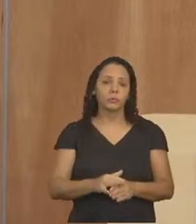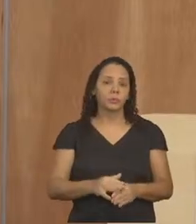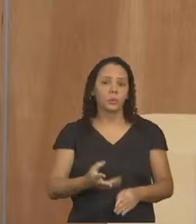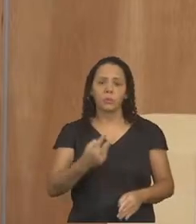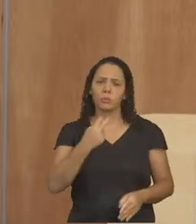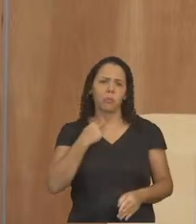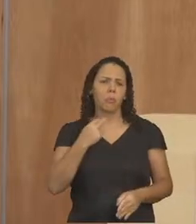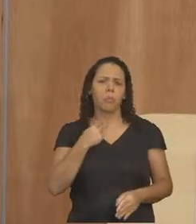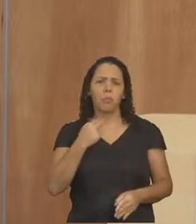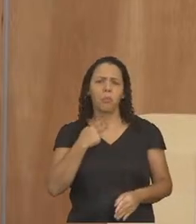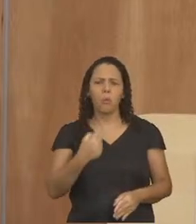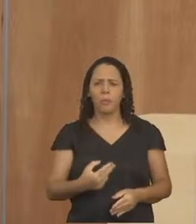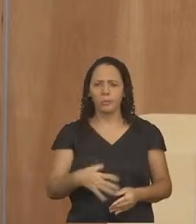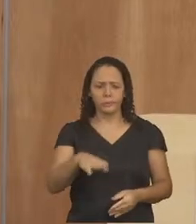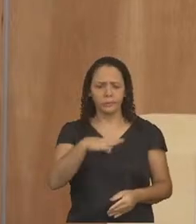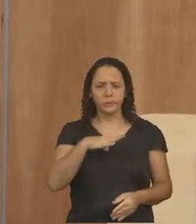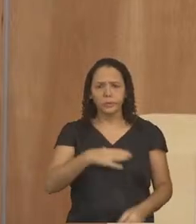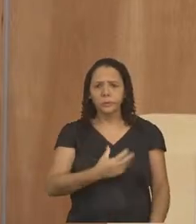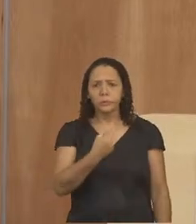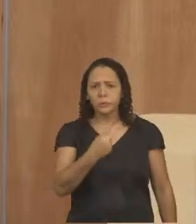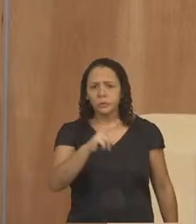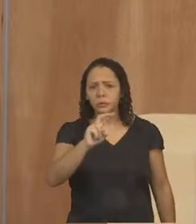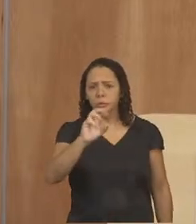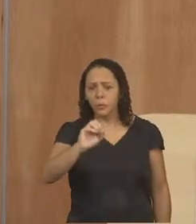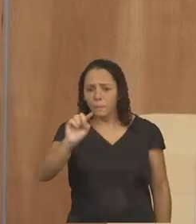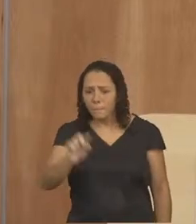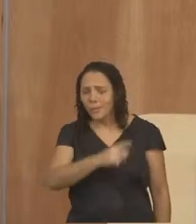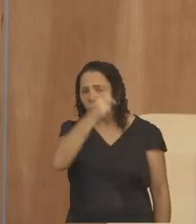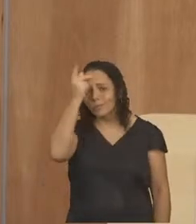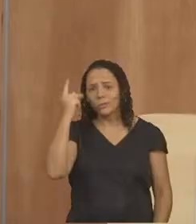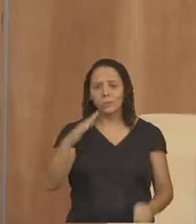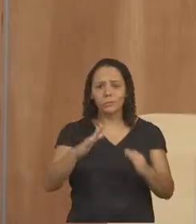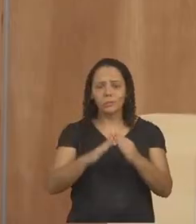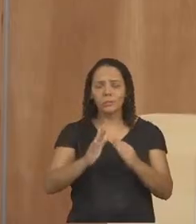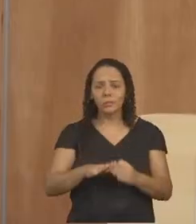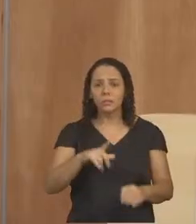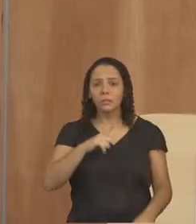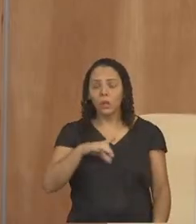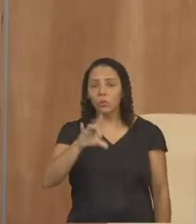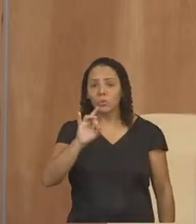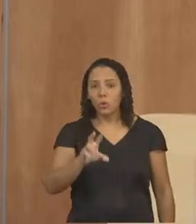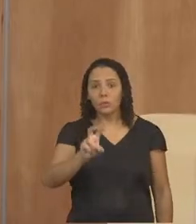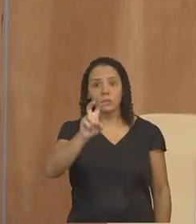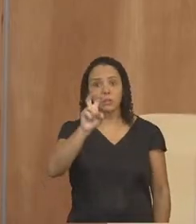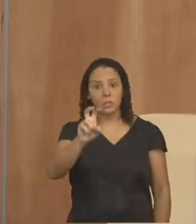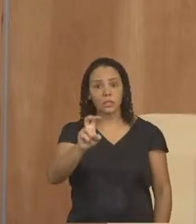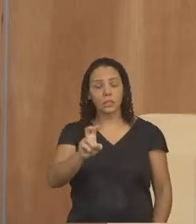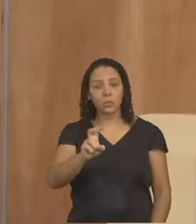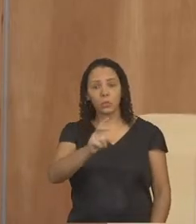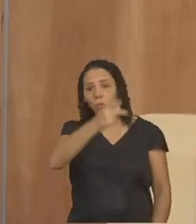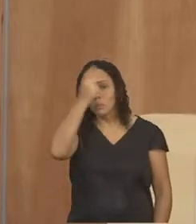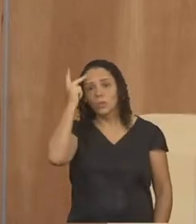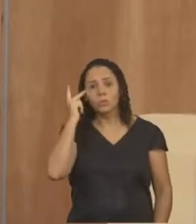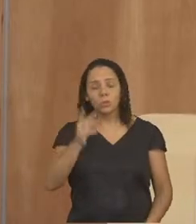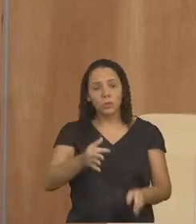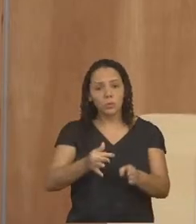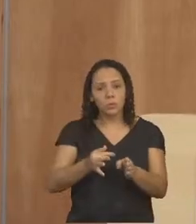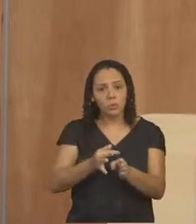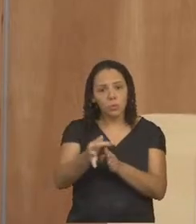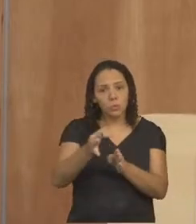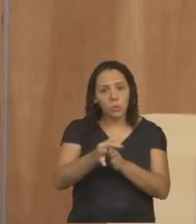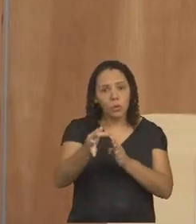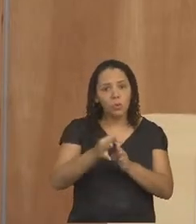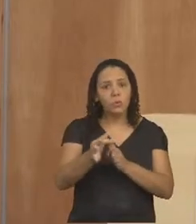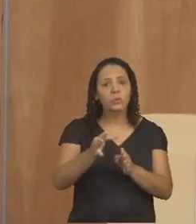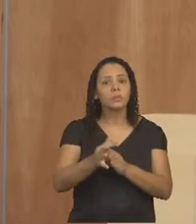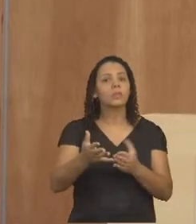para uma cidade de 250 mil habitantes ter apenas 5 conselheiros que dão conta de atender todas